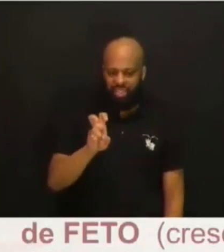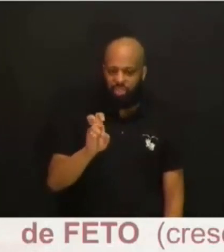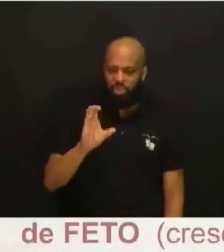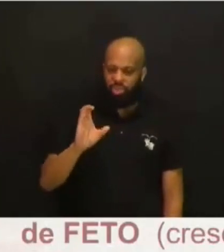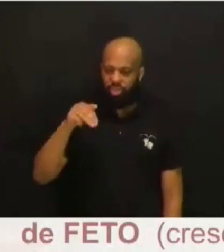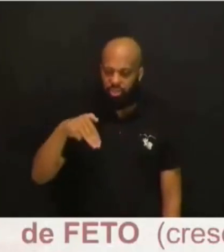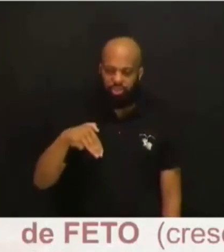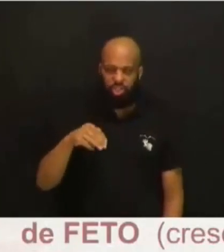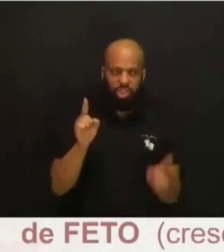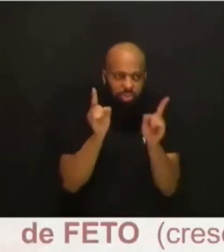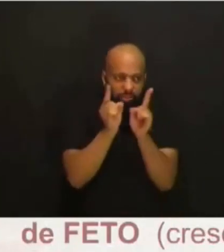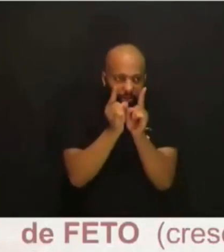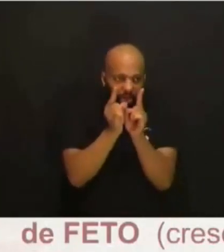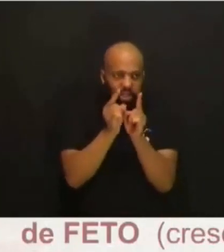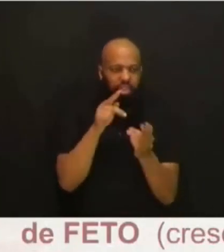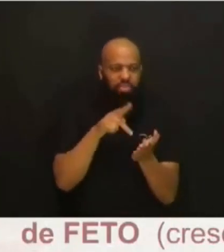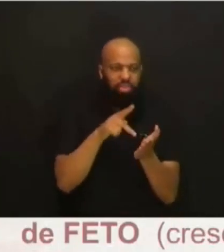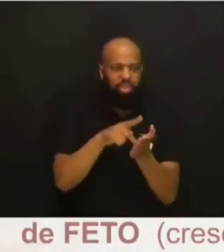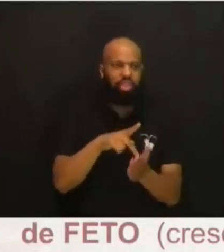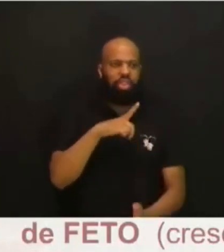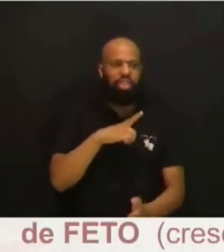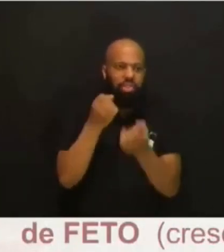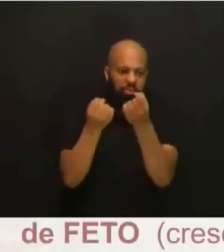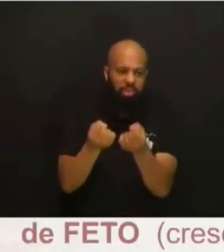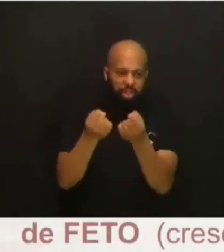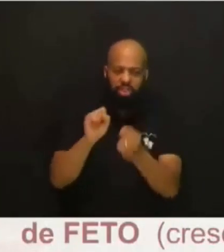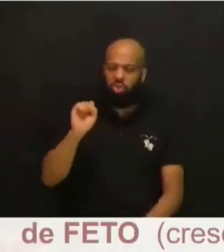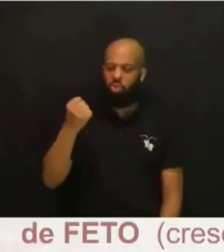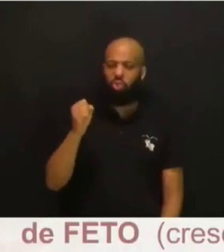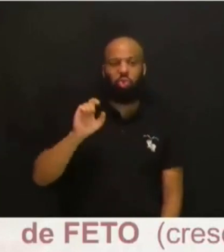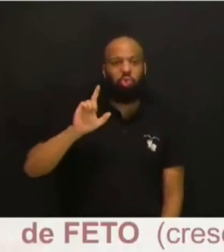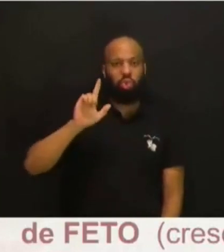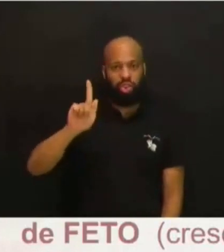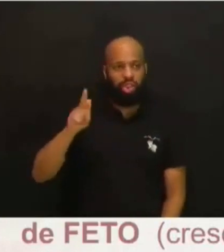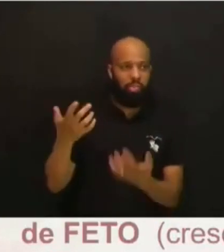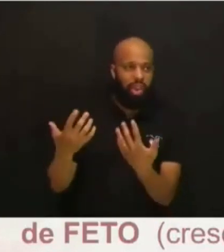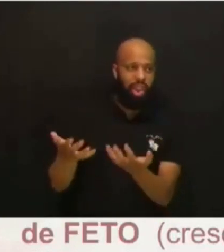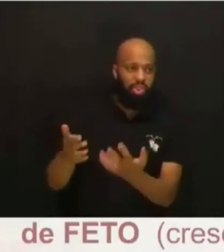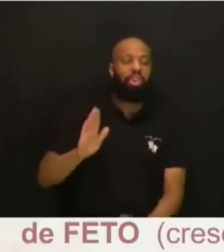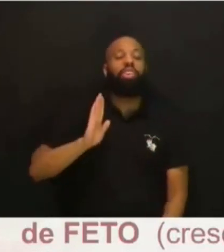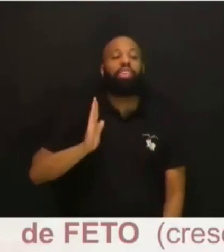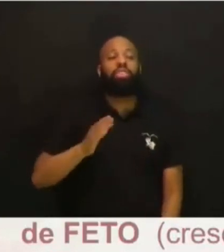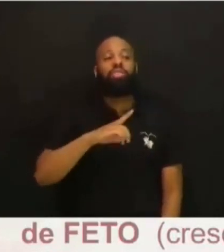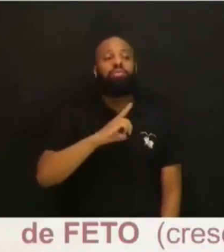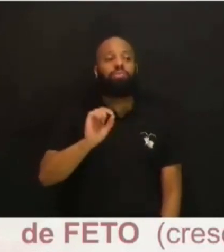é muito pequenininho, realmente. Ele pesa, em média, 8 gramas. E já tem